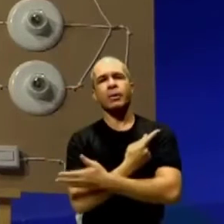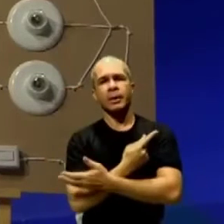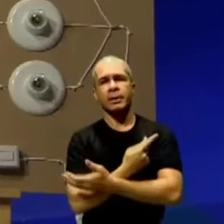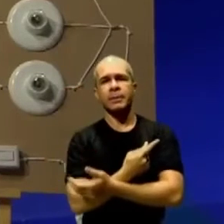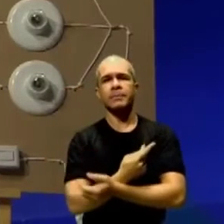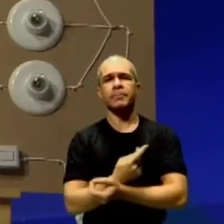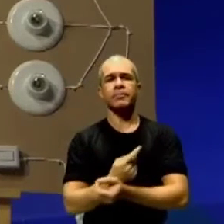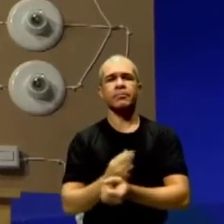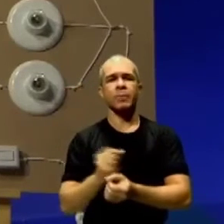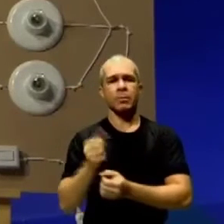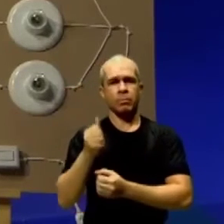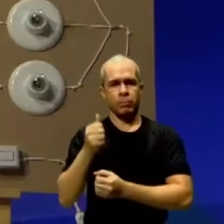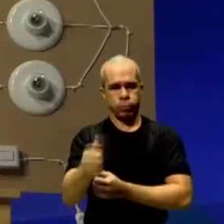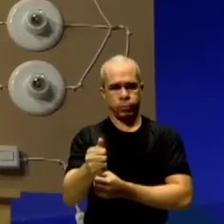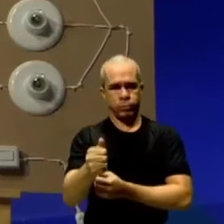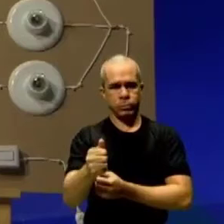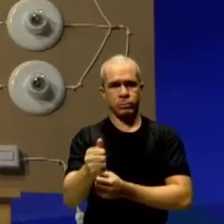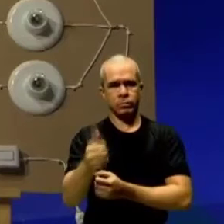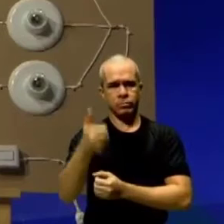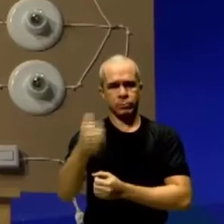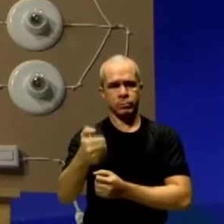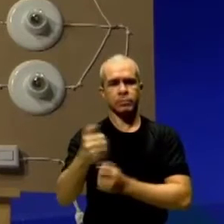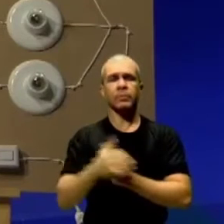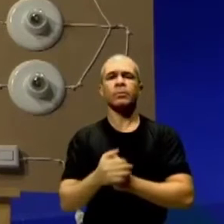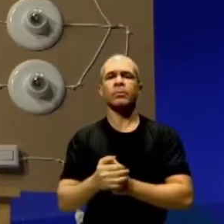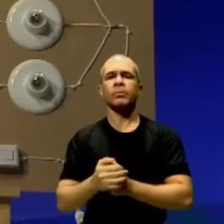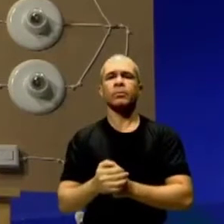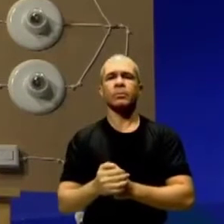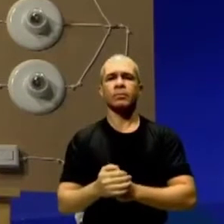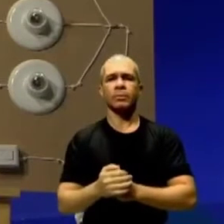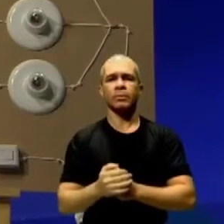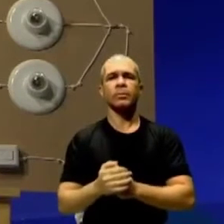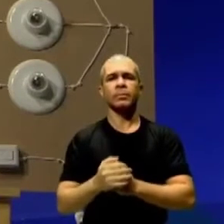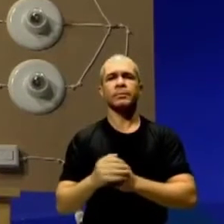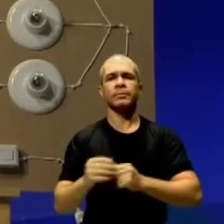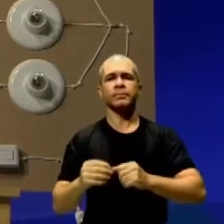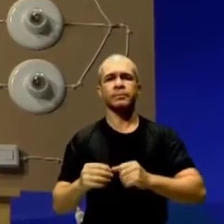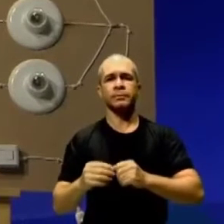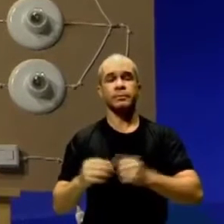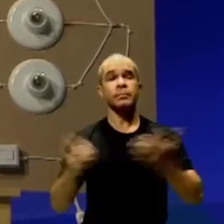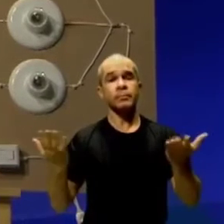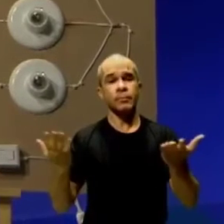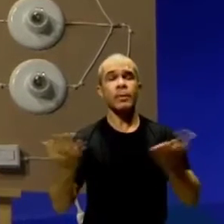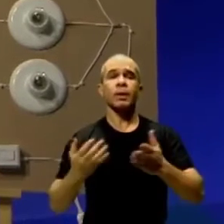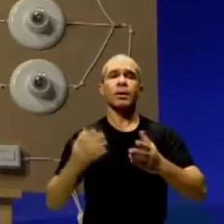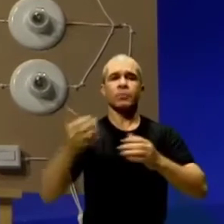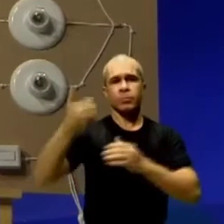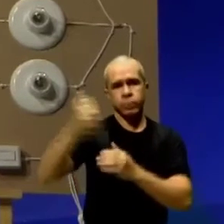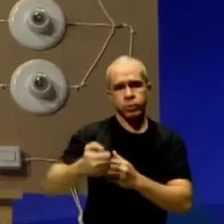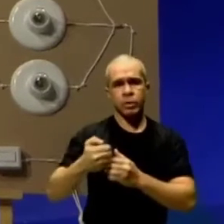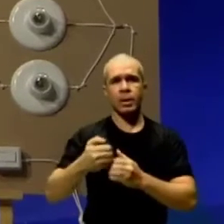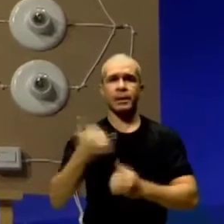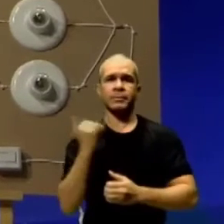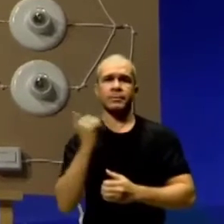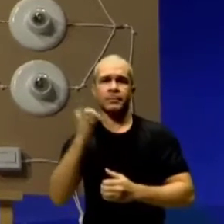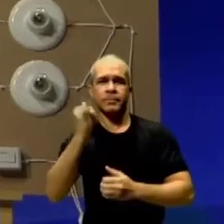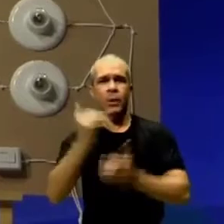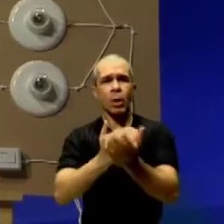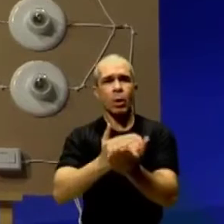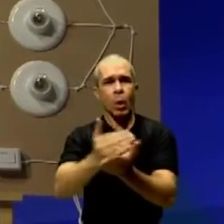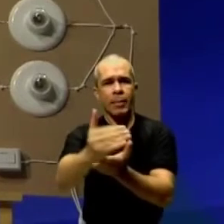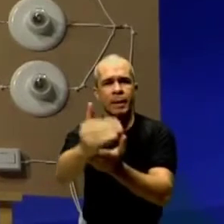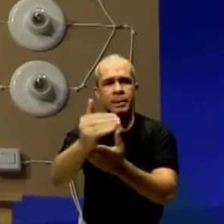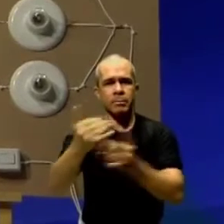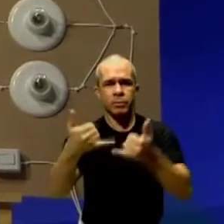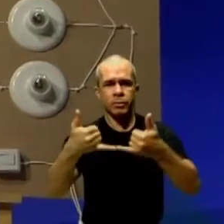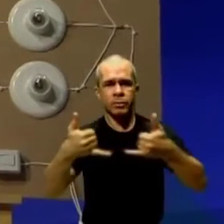eu liguei a minha tomada, né, fechei a minha chave, e quando eu fechei a minha chave, a minha corrente elétrica começa a passar